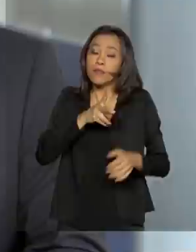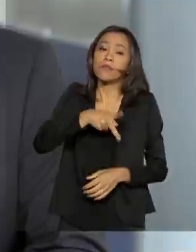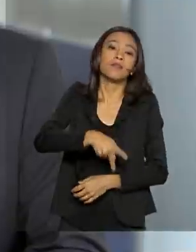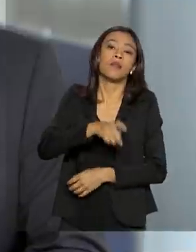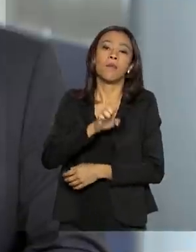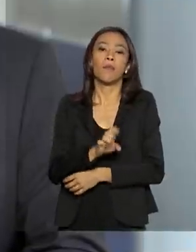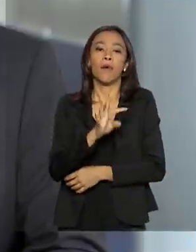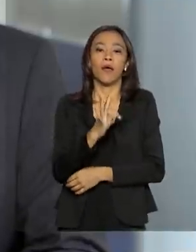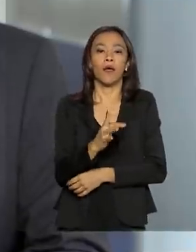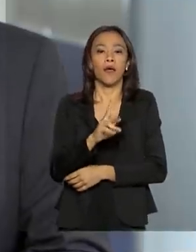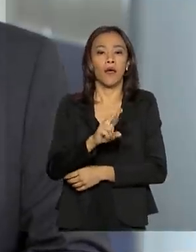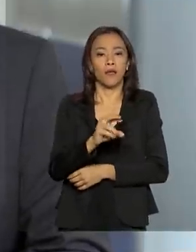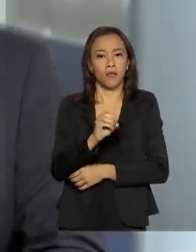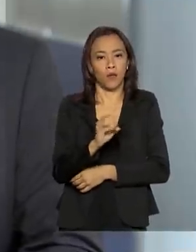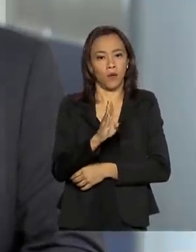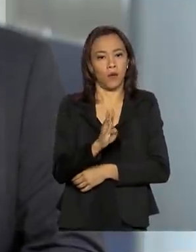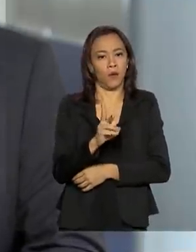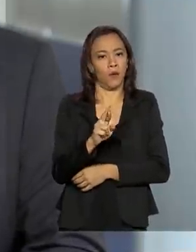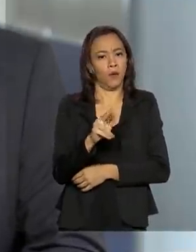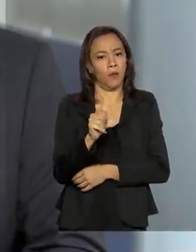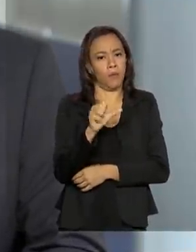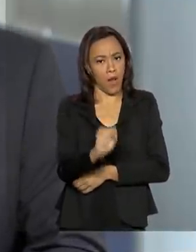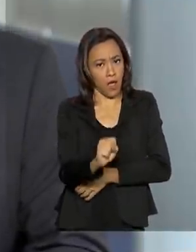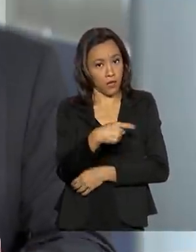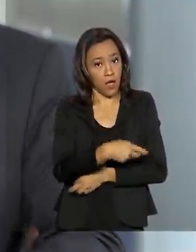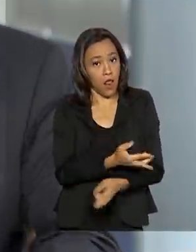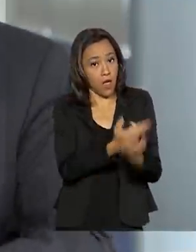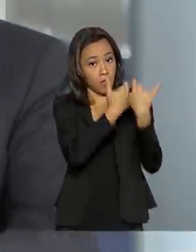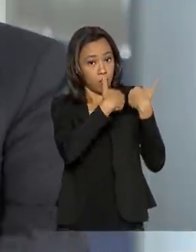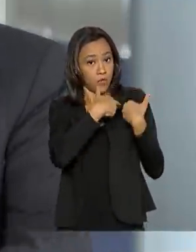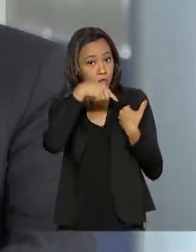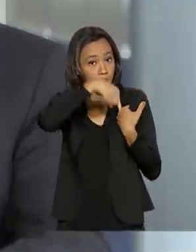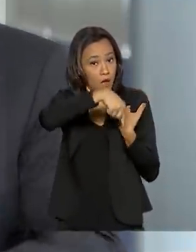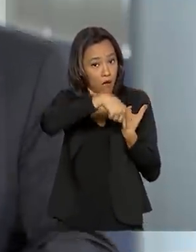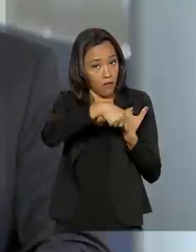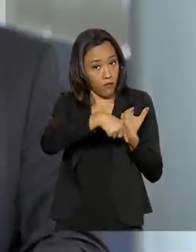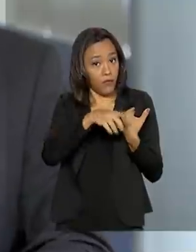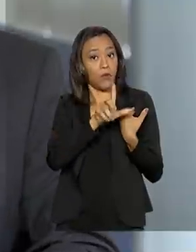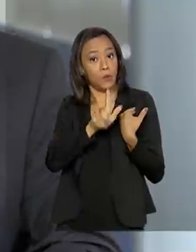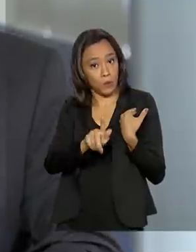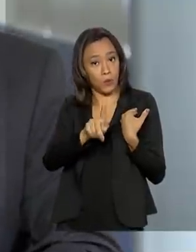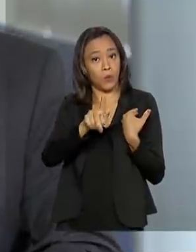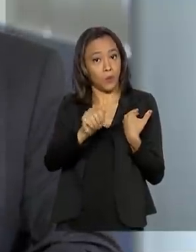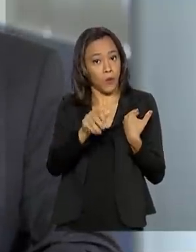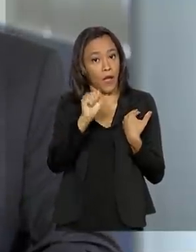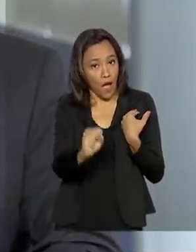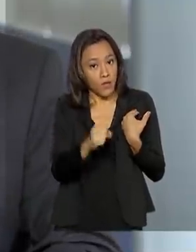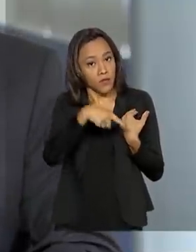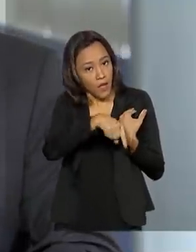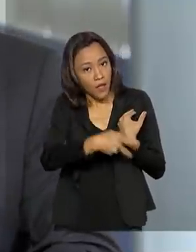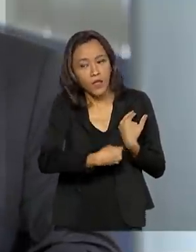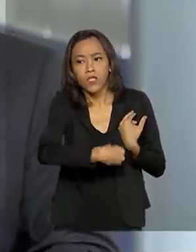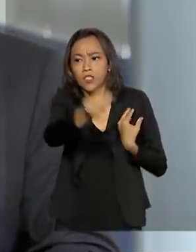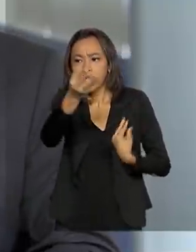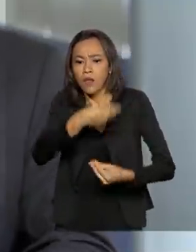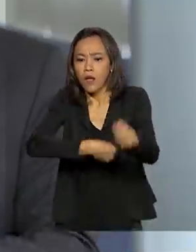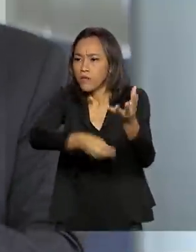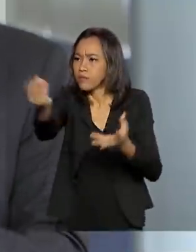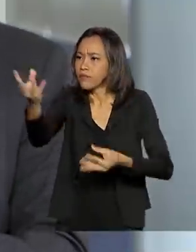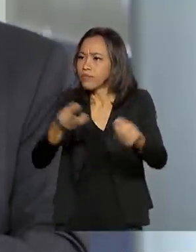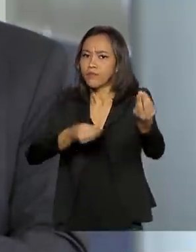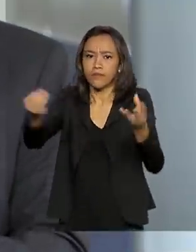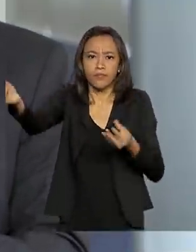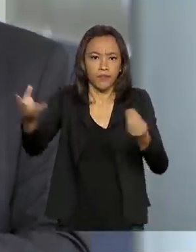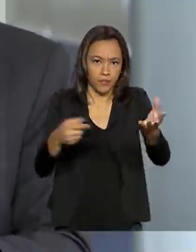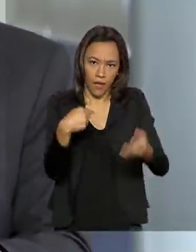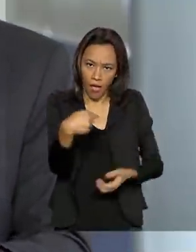é a maior comercializadora do gás, ela que faz a entrega do gás para as distribuidoras. Então,